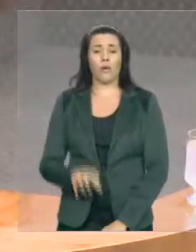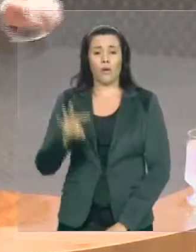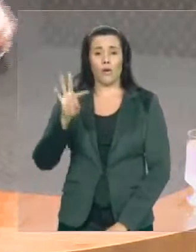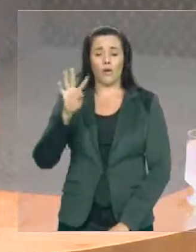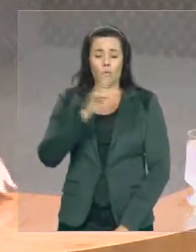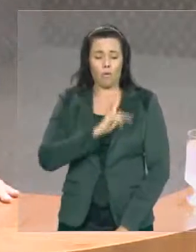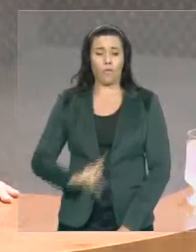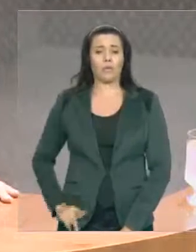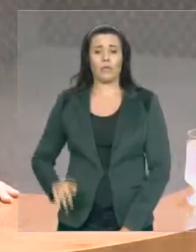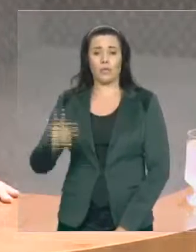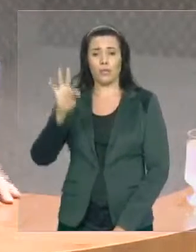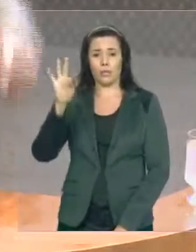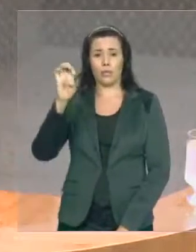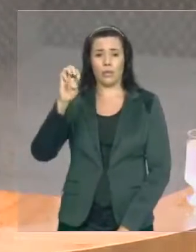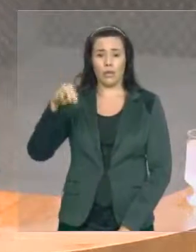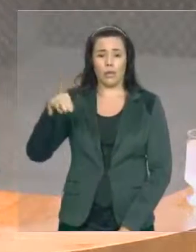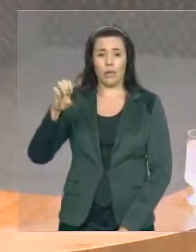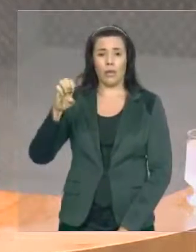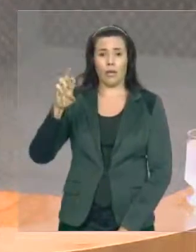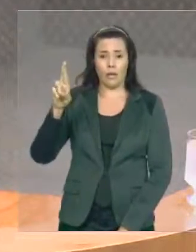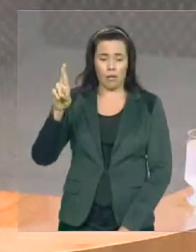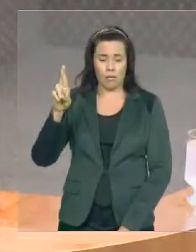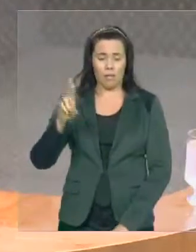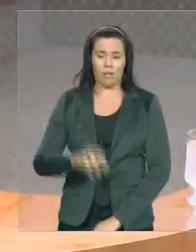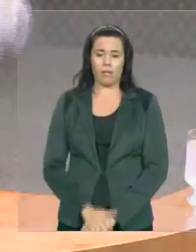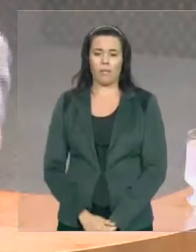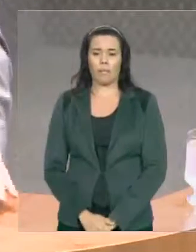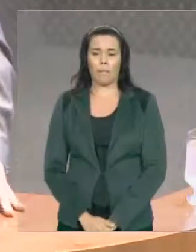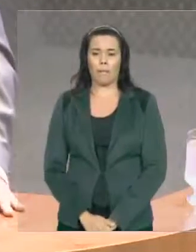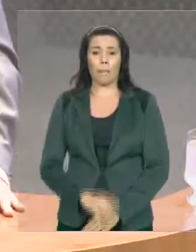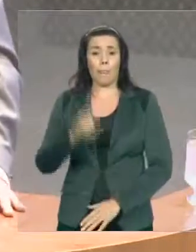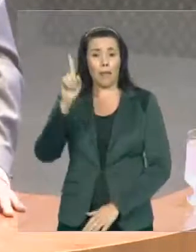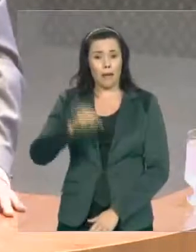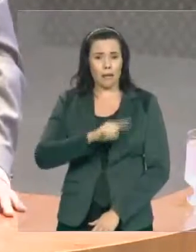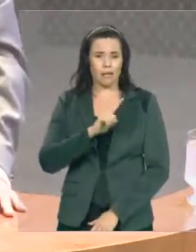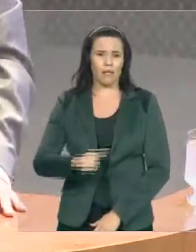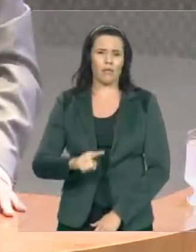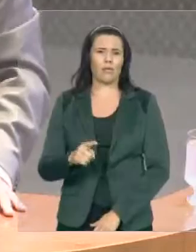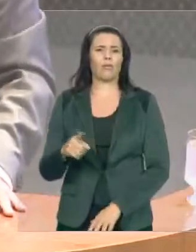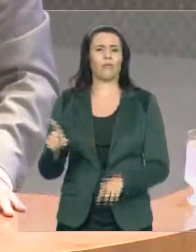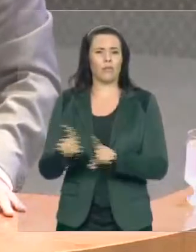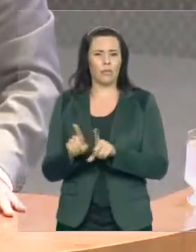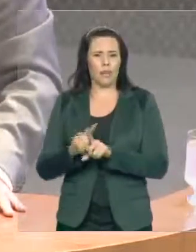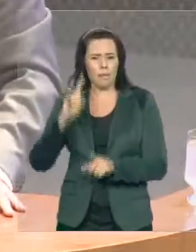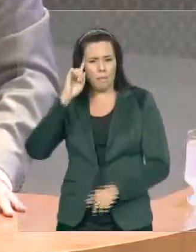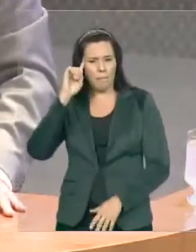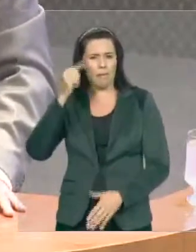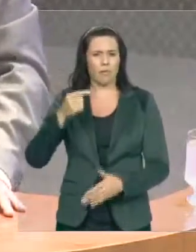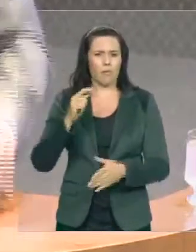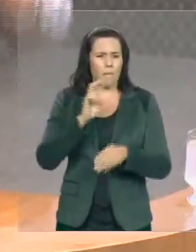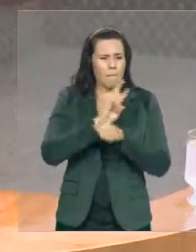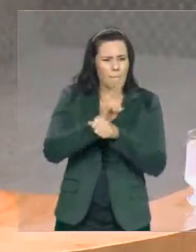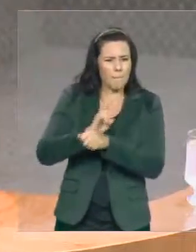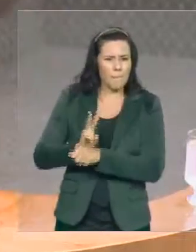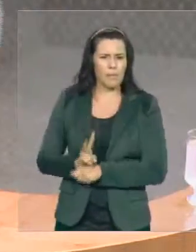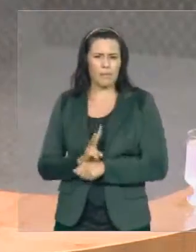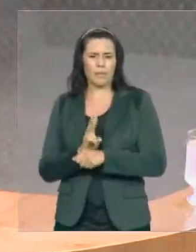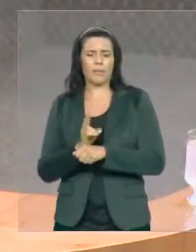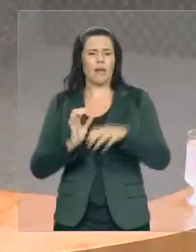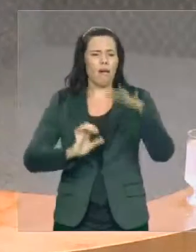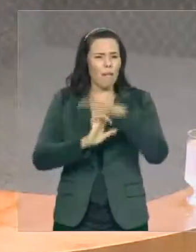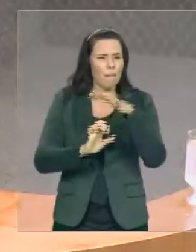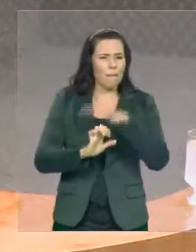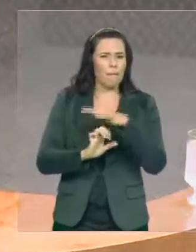a responsabilidade dessas empreiteiras para elas poderem contratar com o Estado. O importante não é o status de ministério ou de ministro.